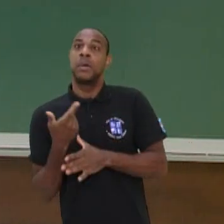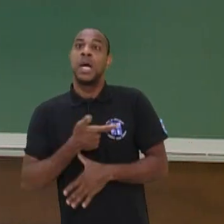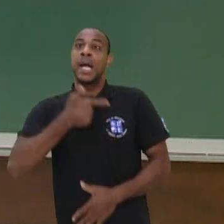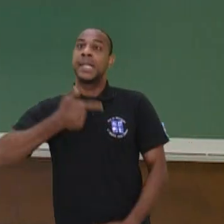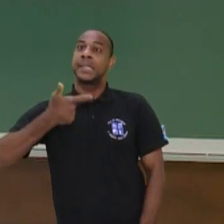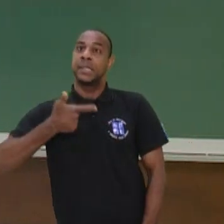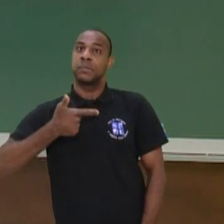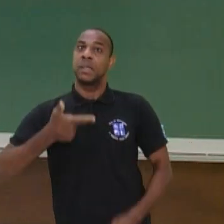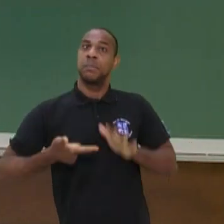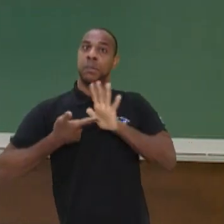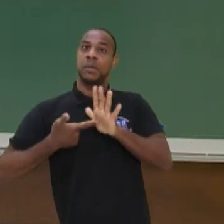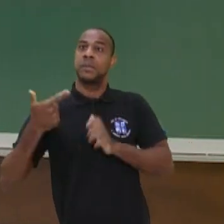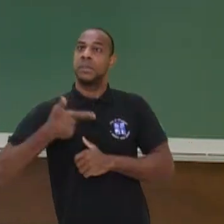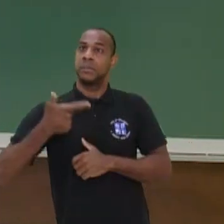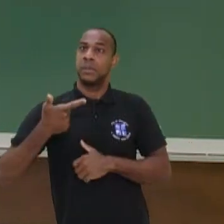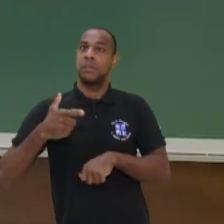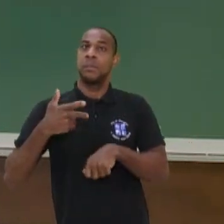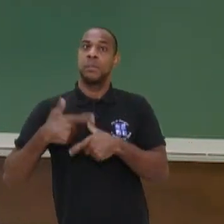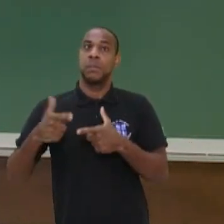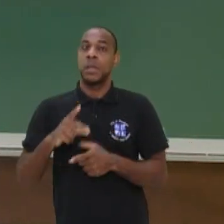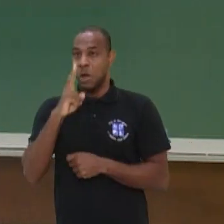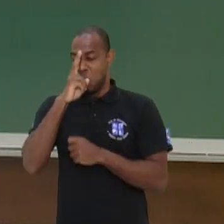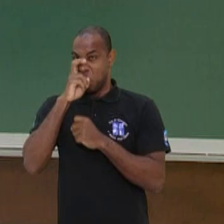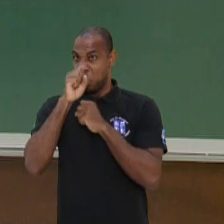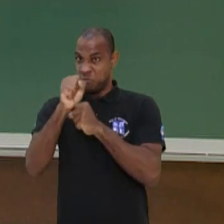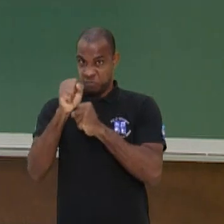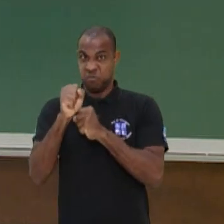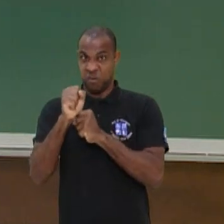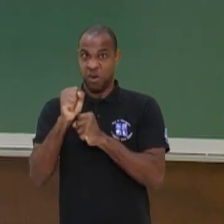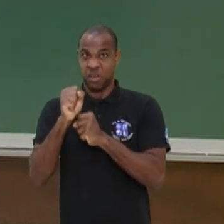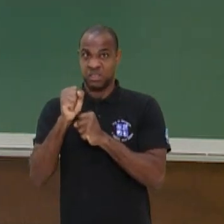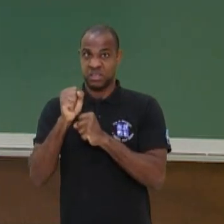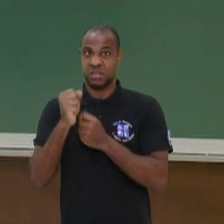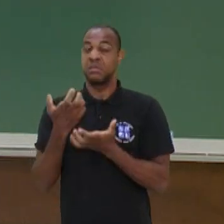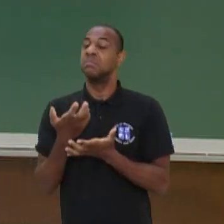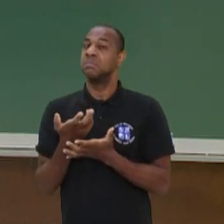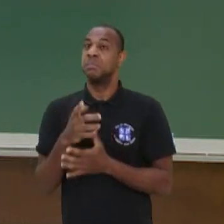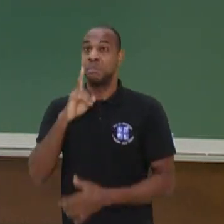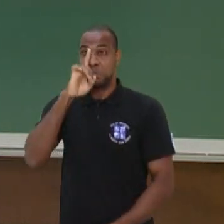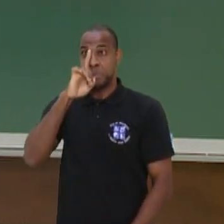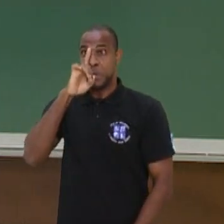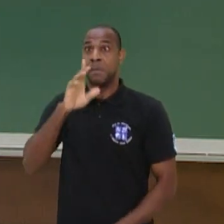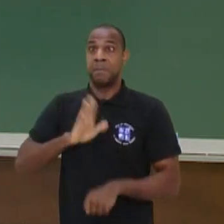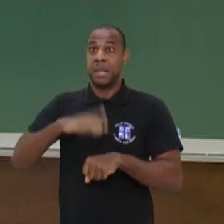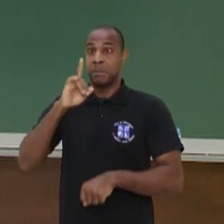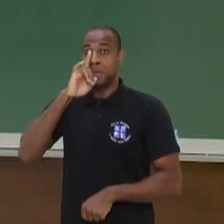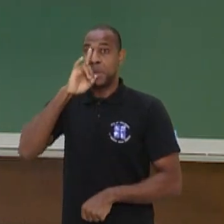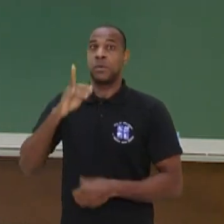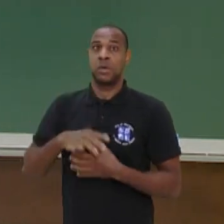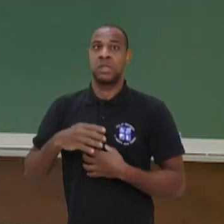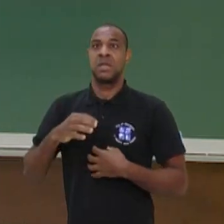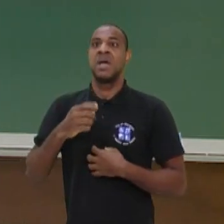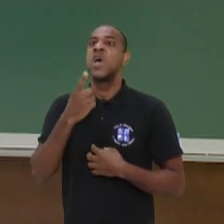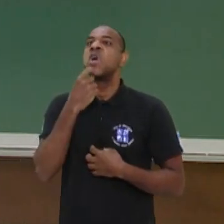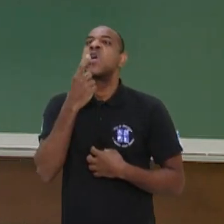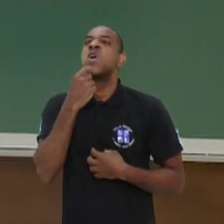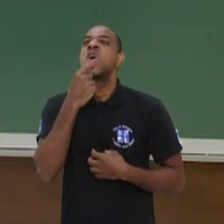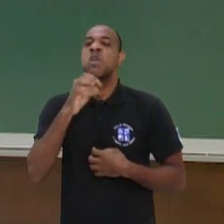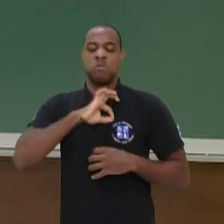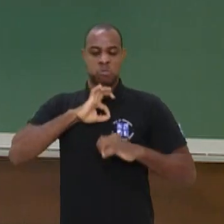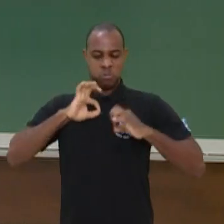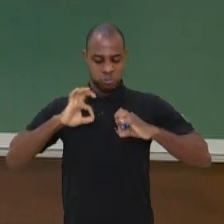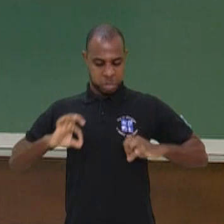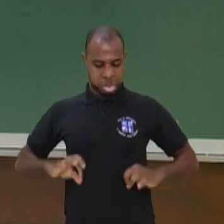que é um pouco mais forte, Às vezes pode chegar até ficar bem mais grave. Vermelhidão pelo corpo, que a gente vai chamar de